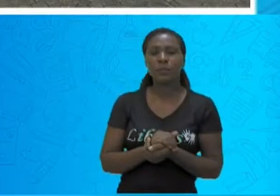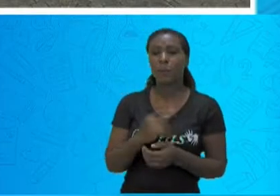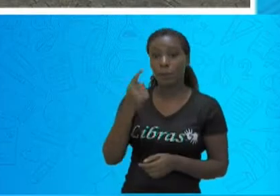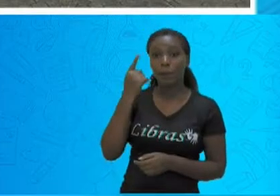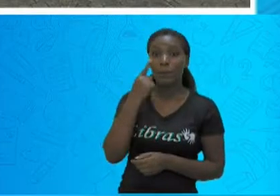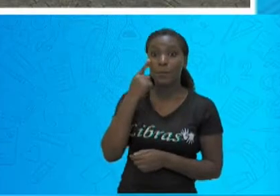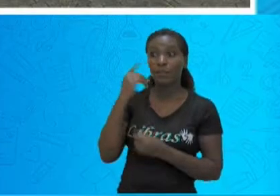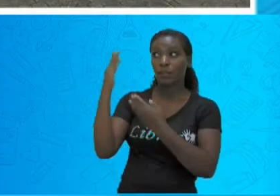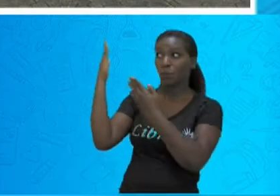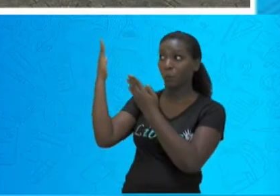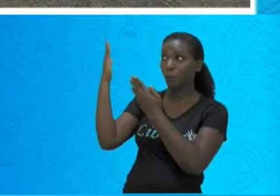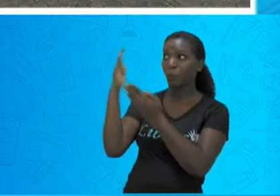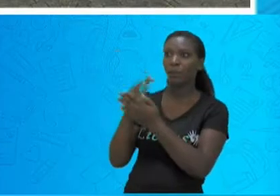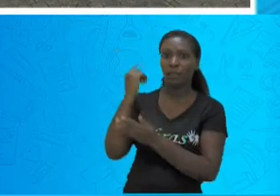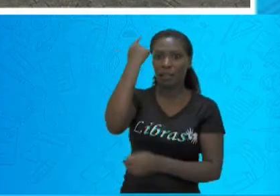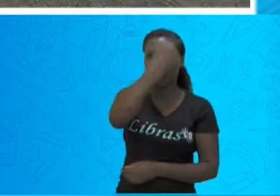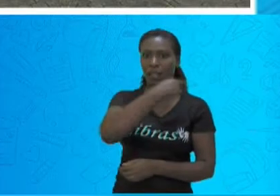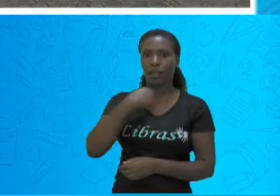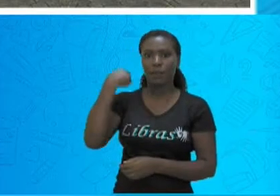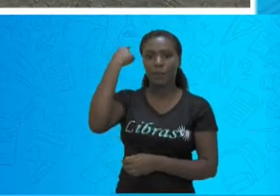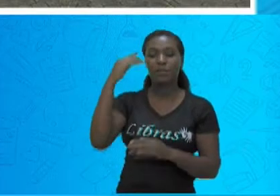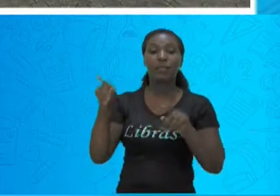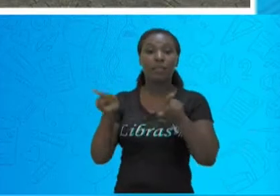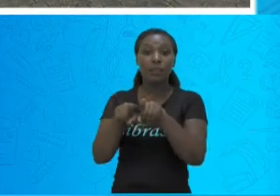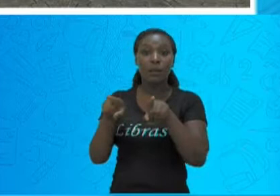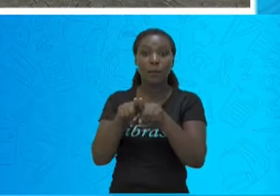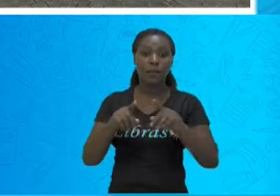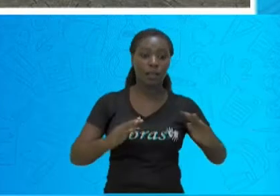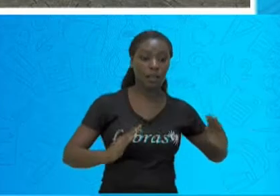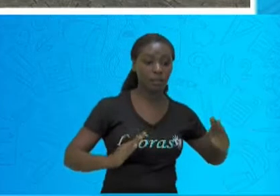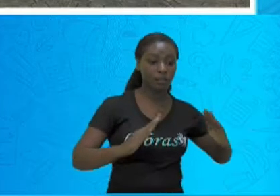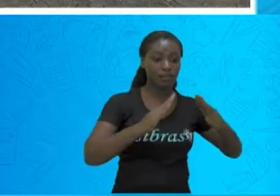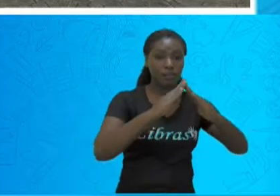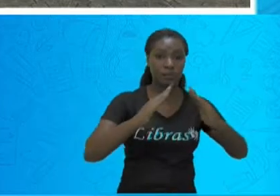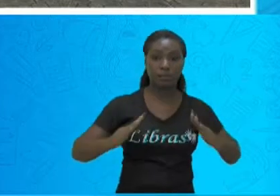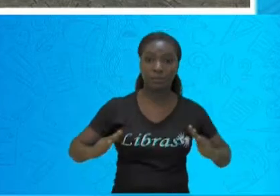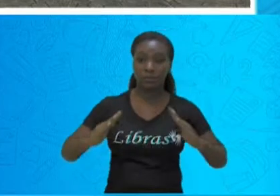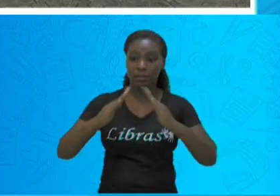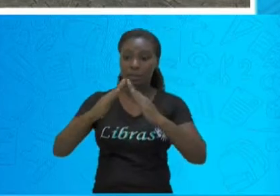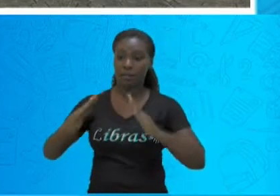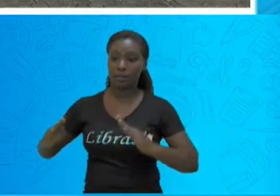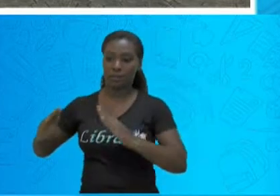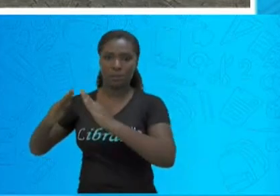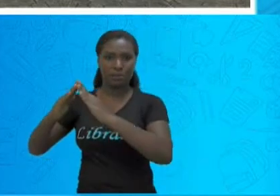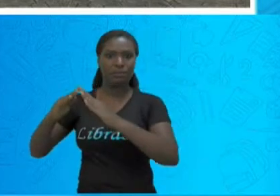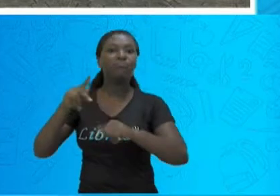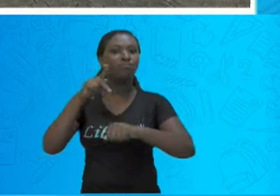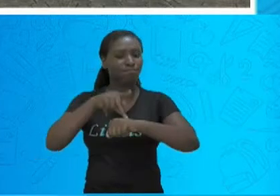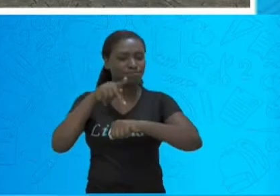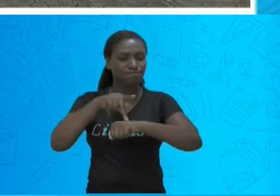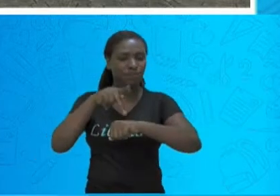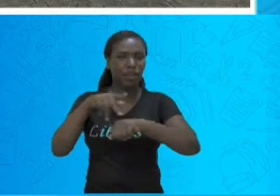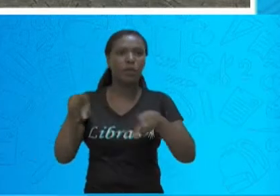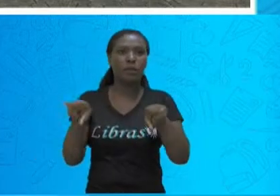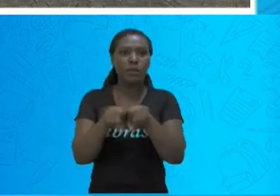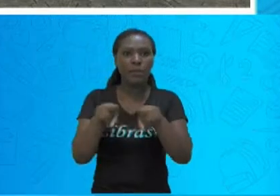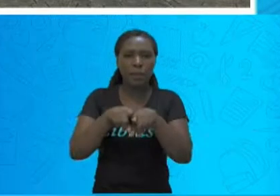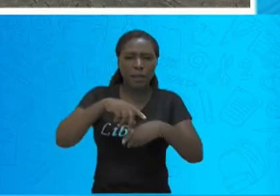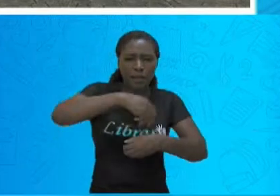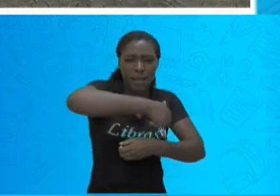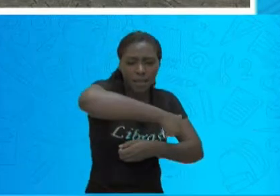as pirâmides, a agricultura e a arte em cerâmica